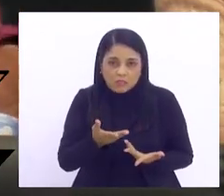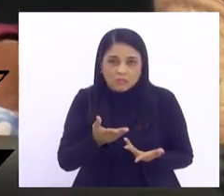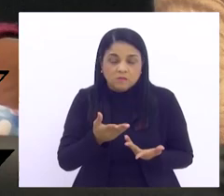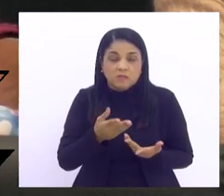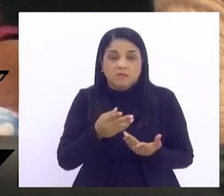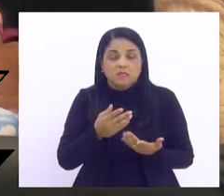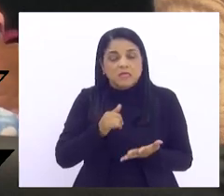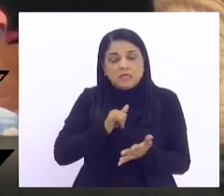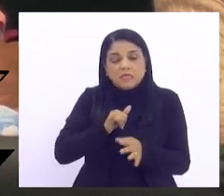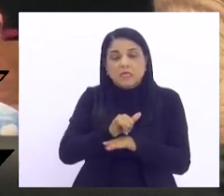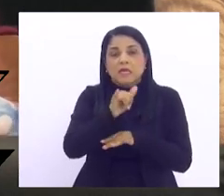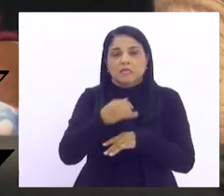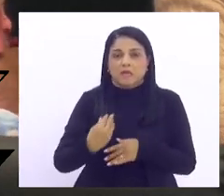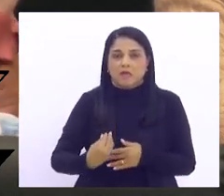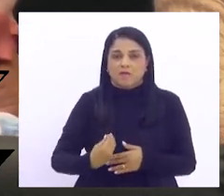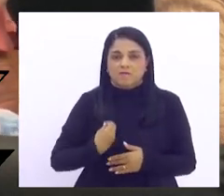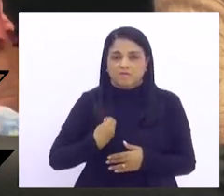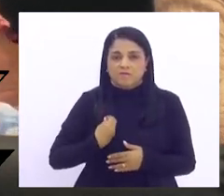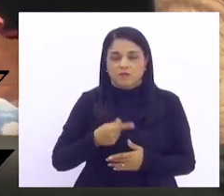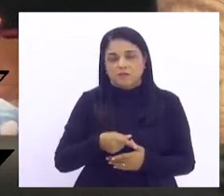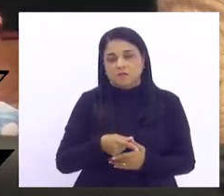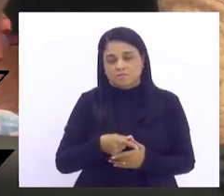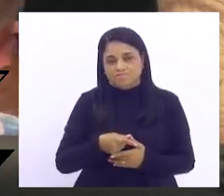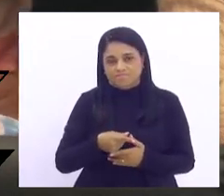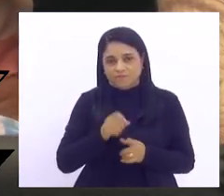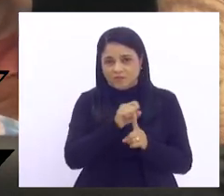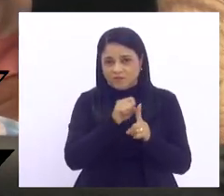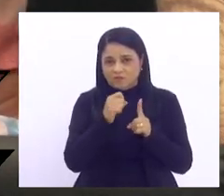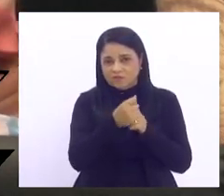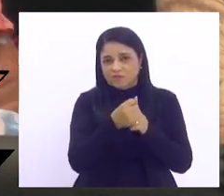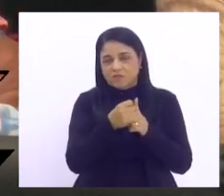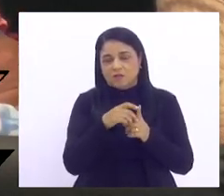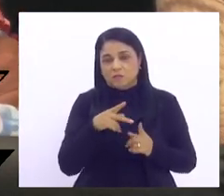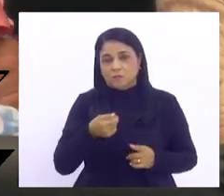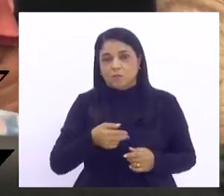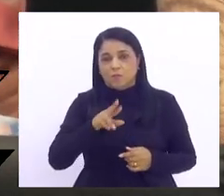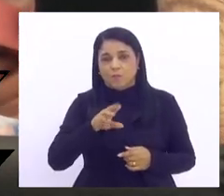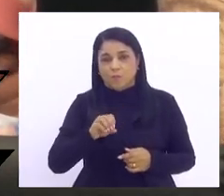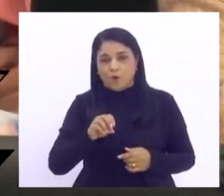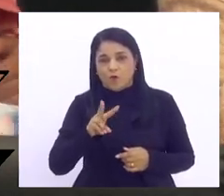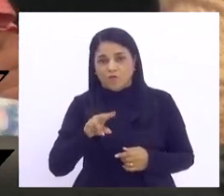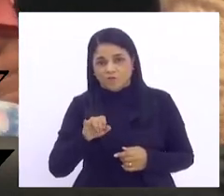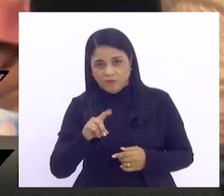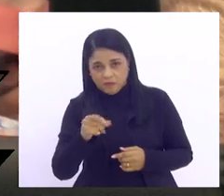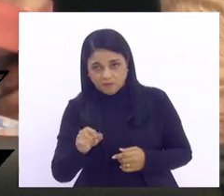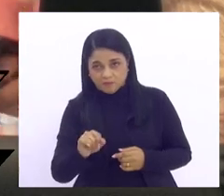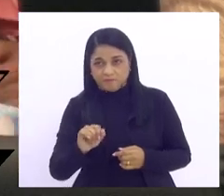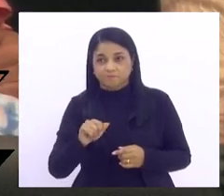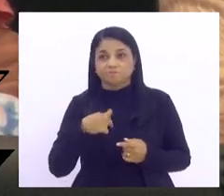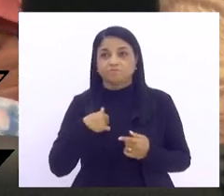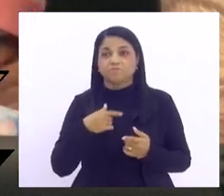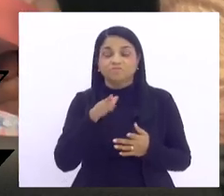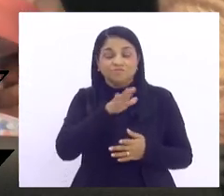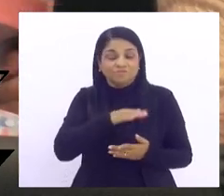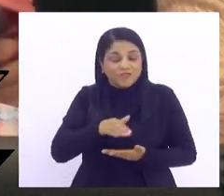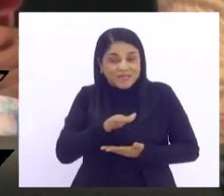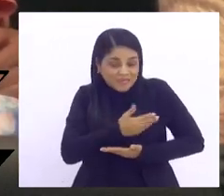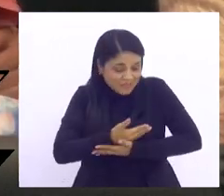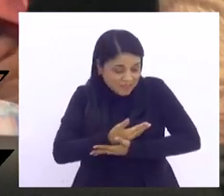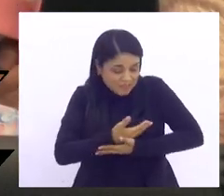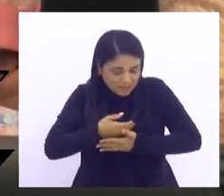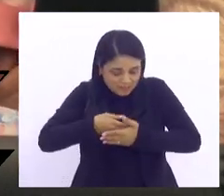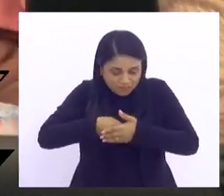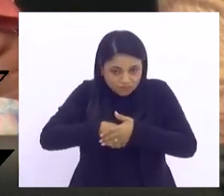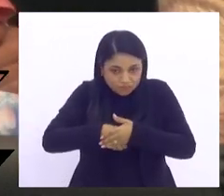pró-vida. E aí tentam colocar, olha, as circunstâncias, mas olha, veja, uma criança que foi